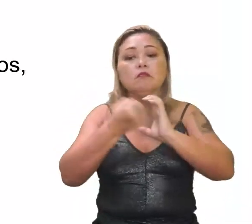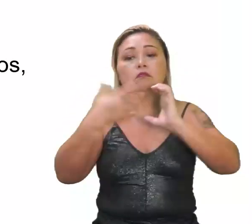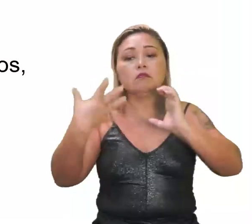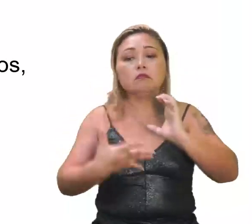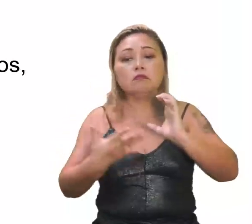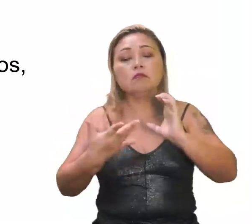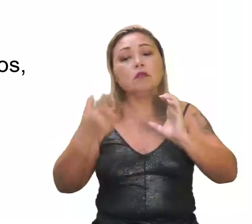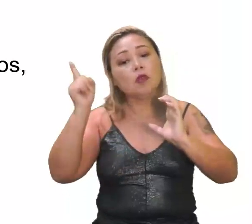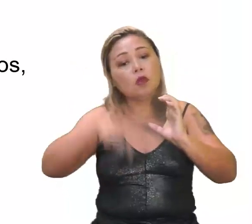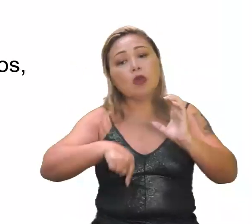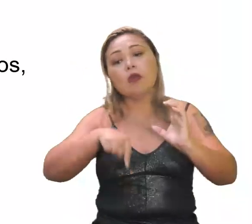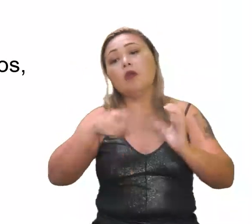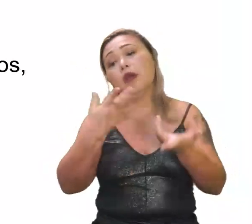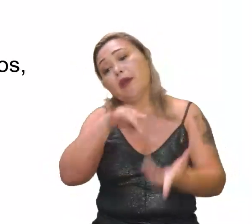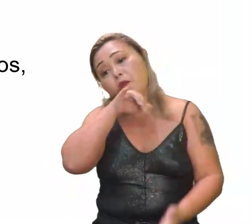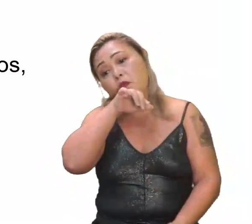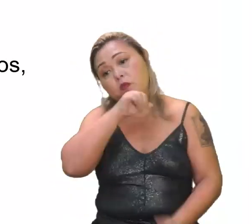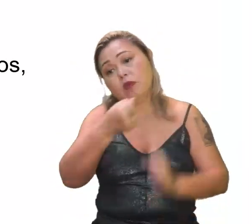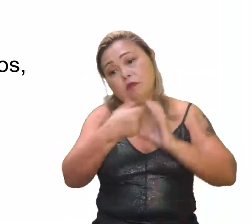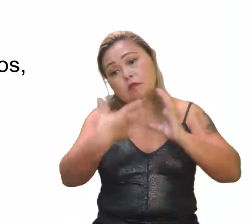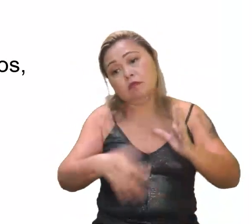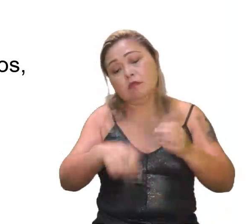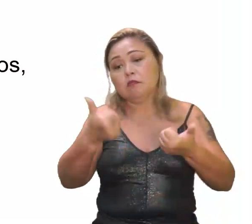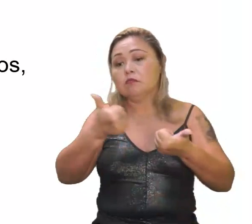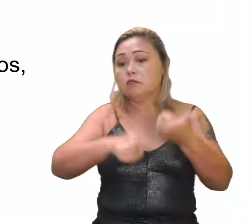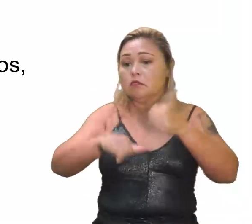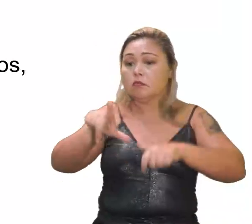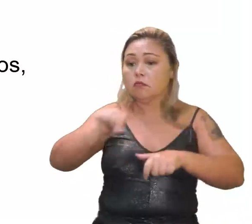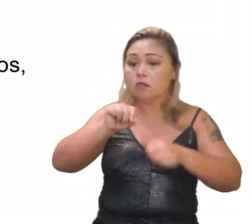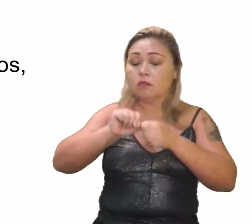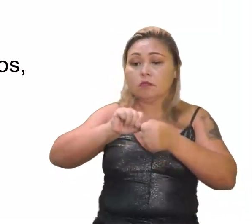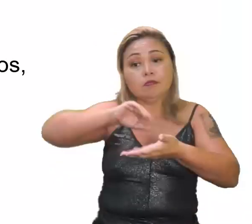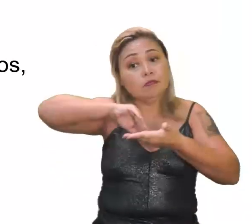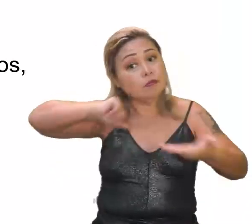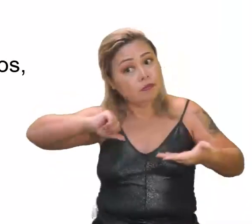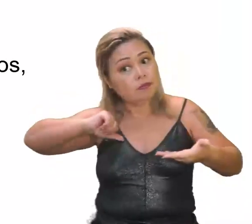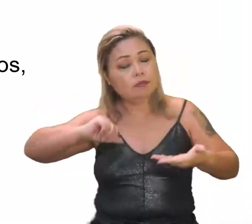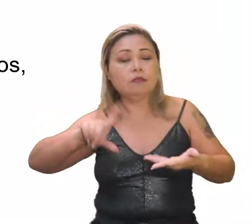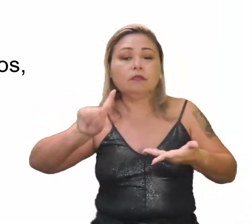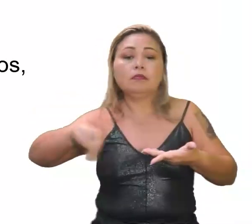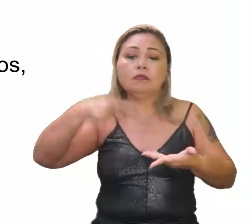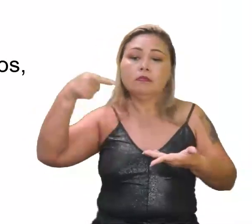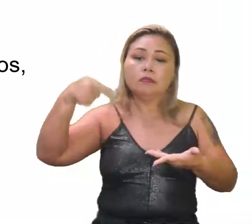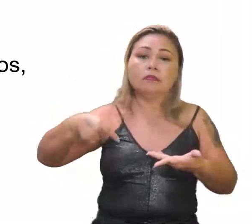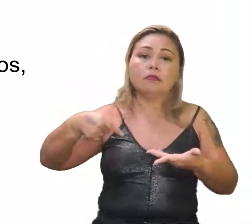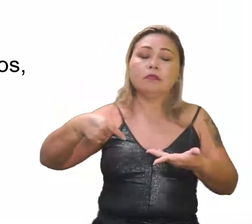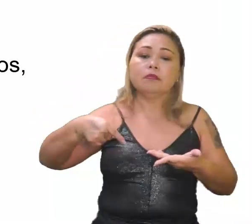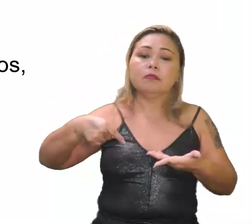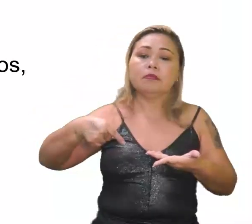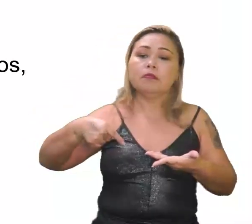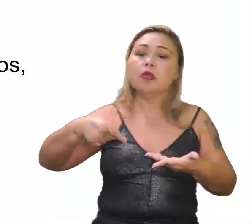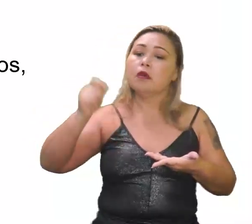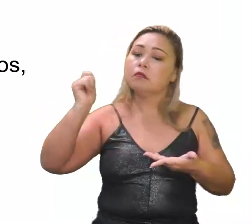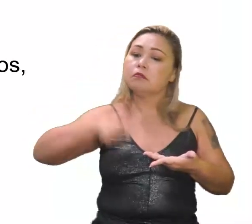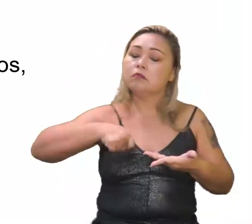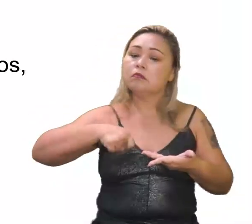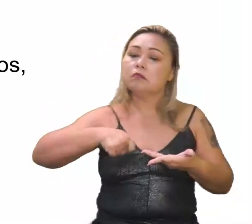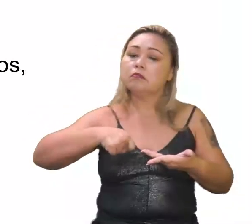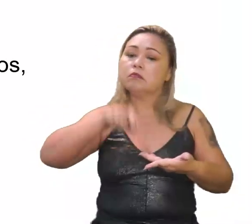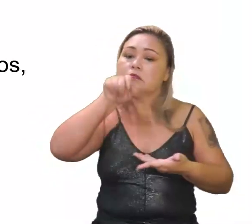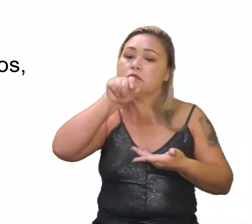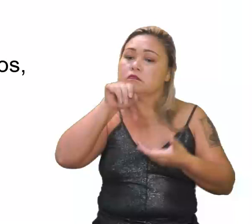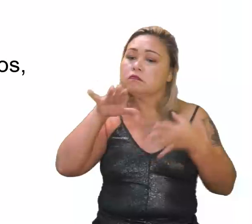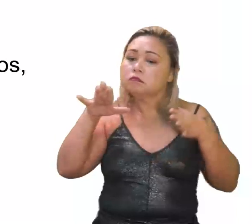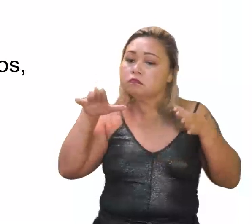característica é favorável ou é ruim? É ruim, então não é selecionada. Ela é descartada. E é exatamente esse poder que o pássaro